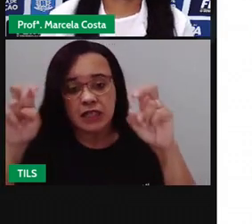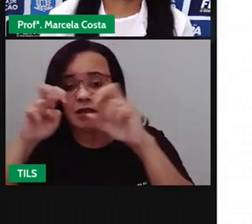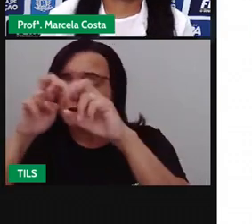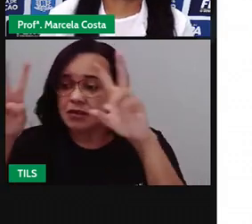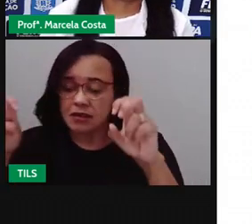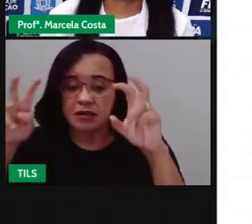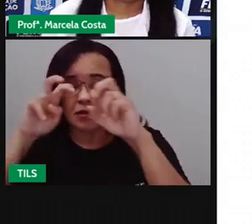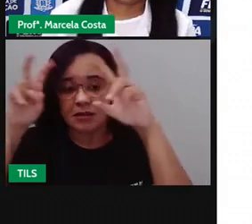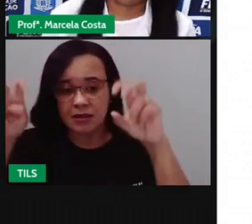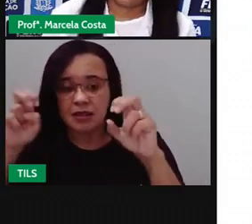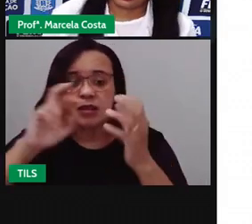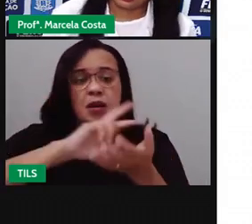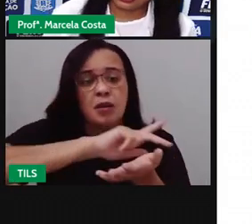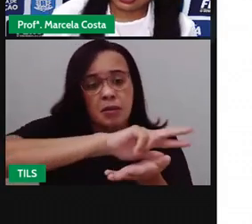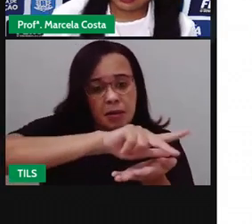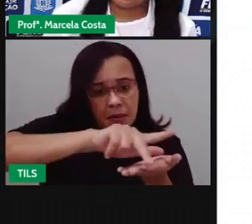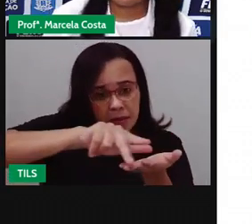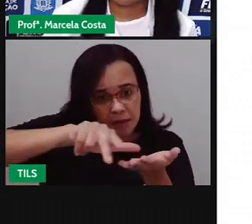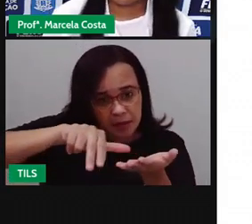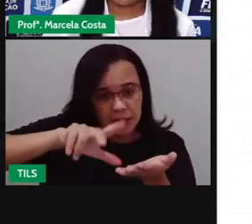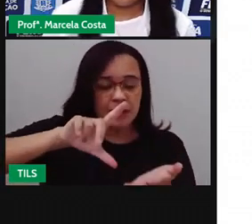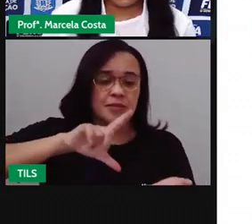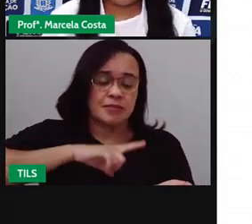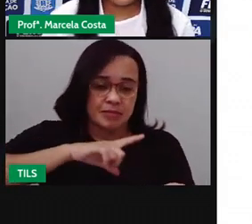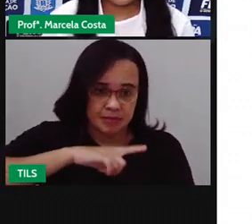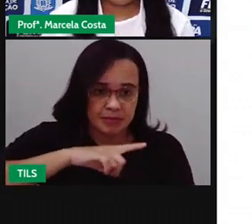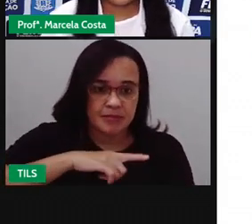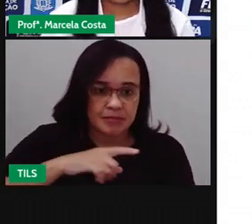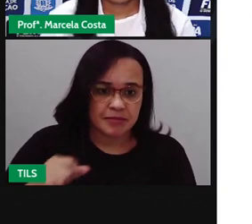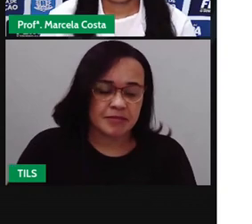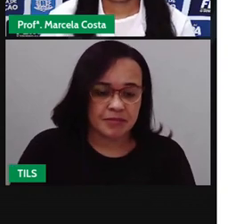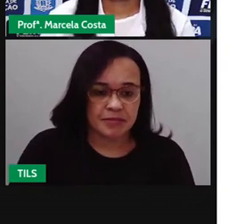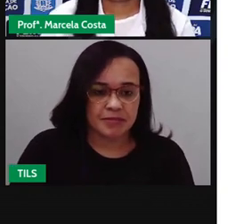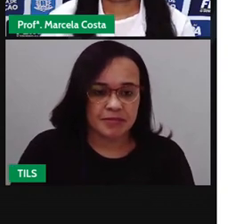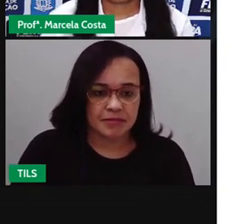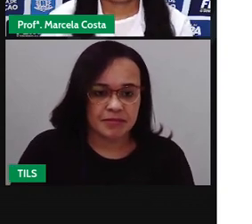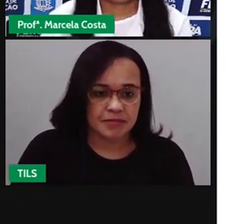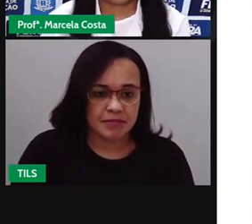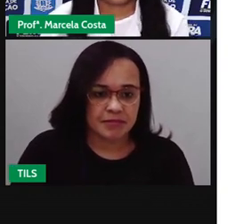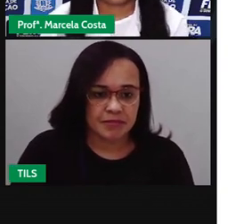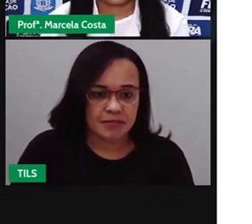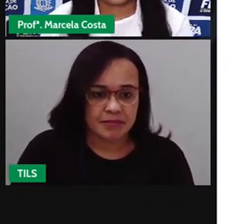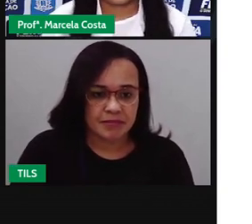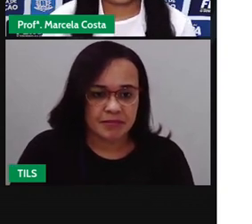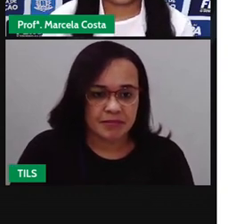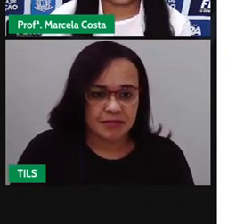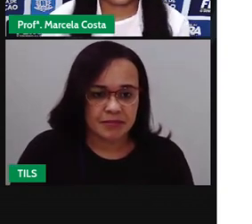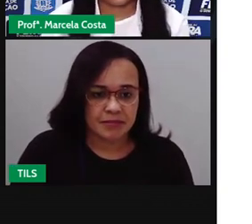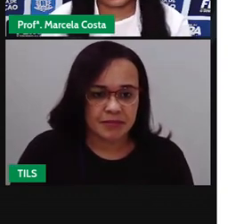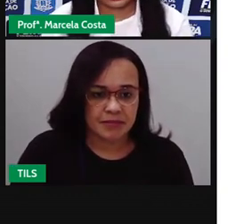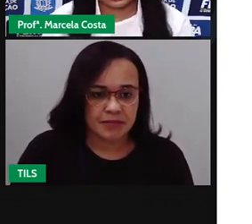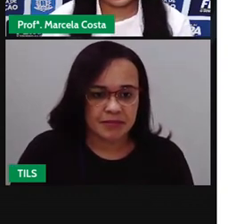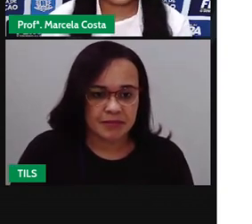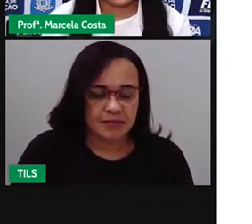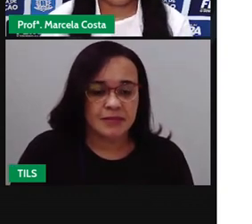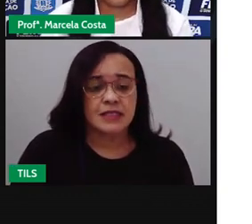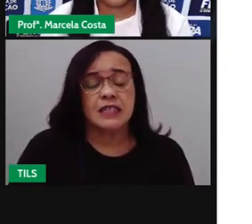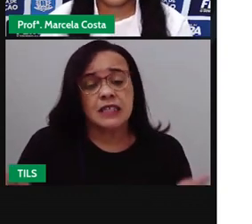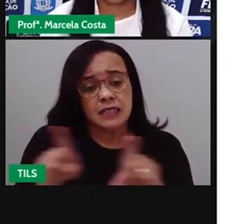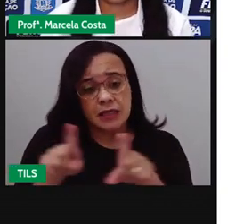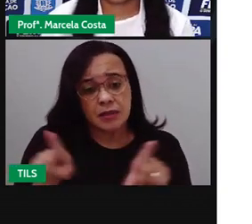aspectos relacionados à cultura nordestina, mas também aspectos relacionados às características